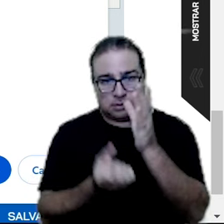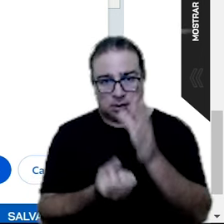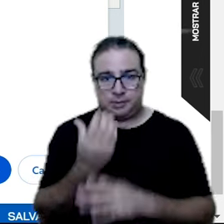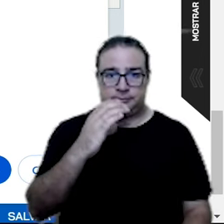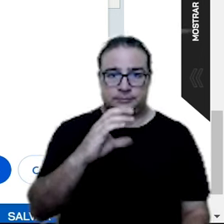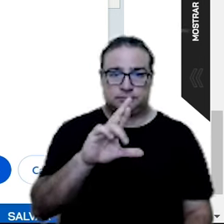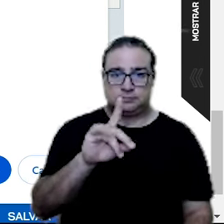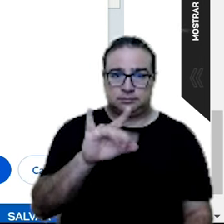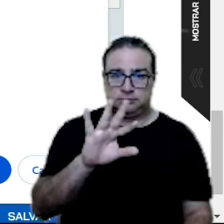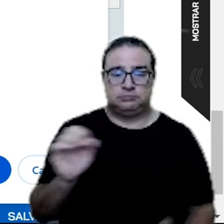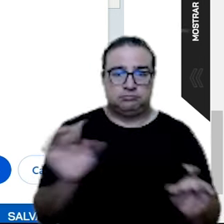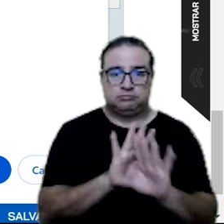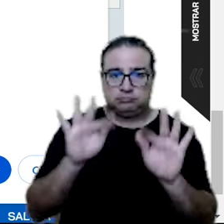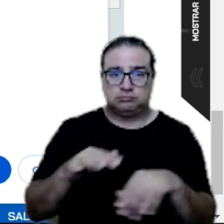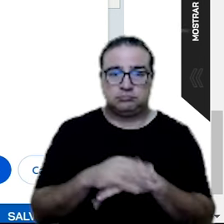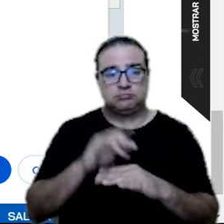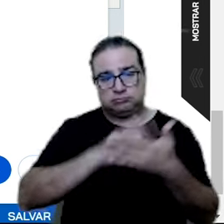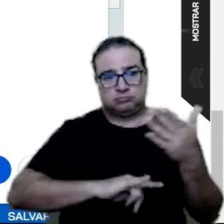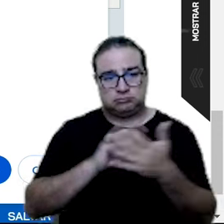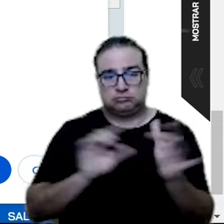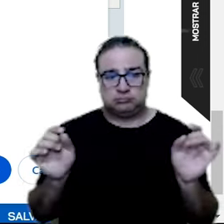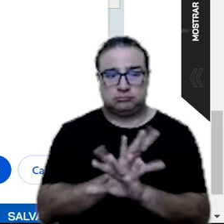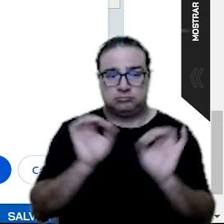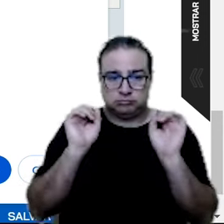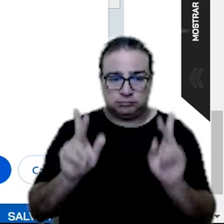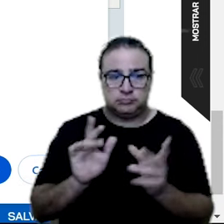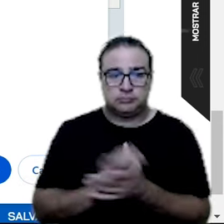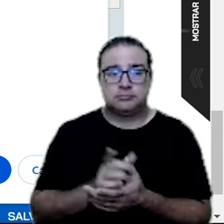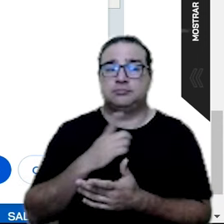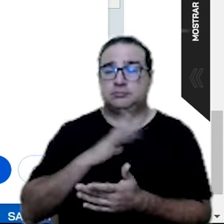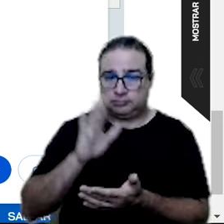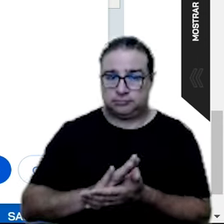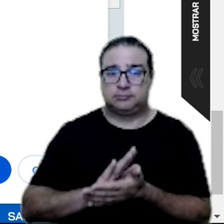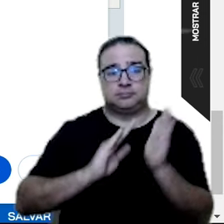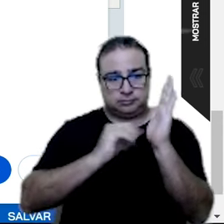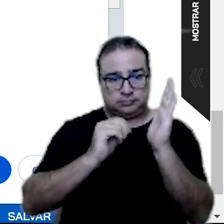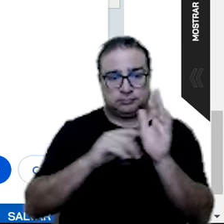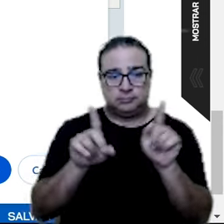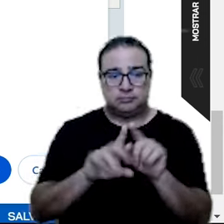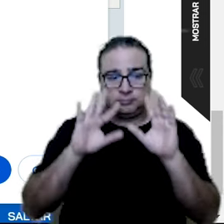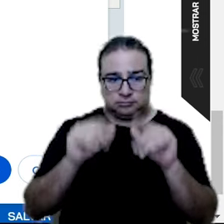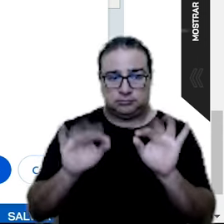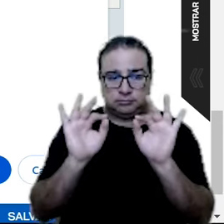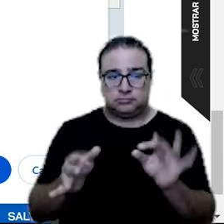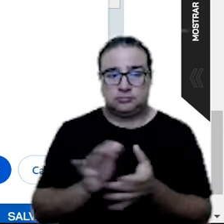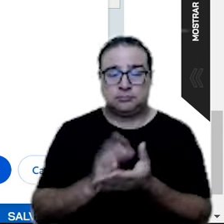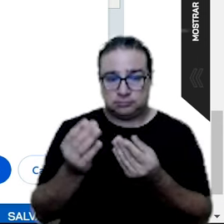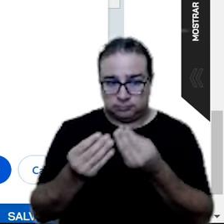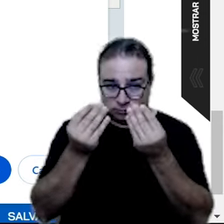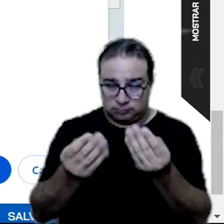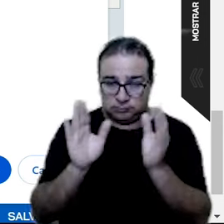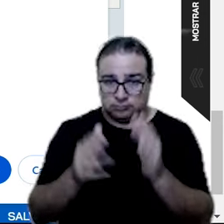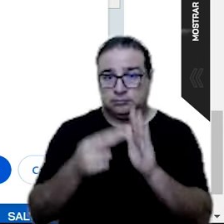ela gera crédito Então fechou para mim o documento tá ok né eu tenho o desconto o desconto Total